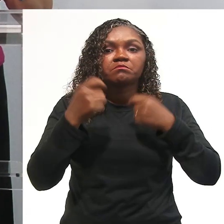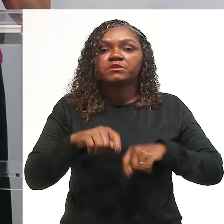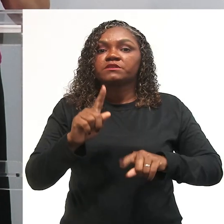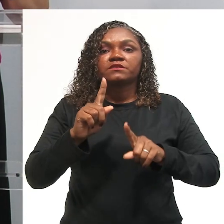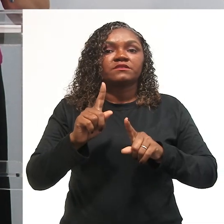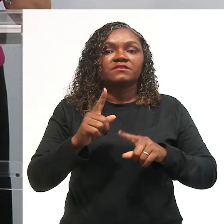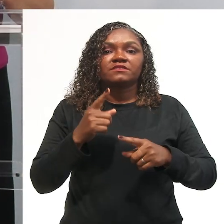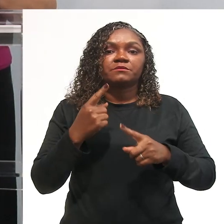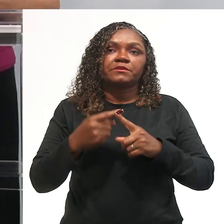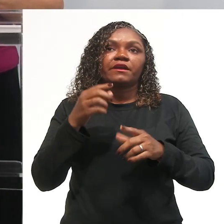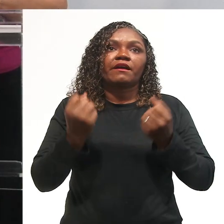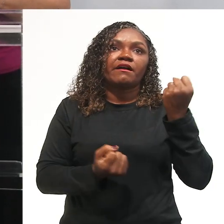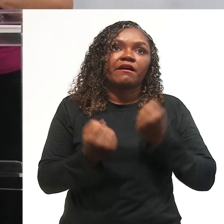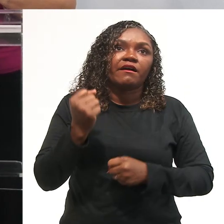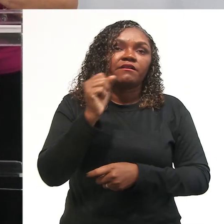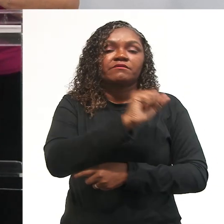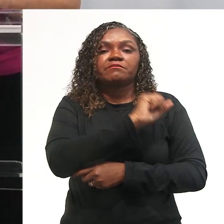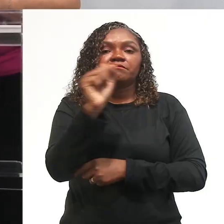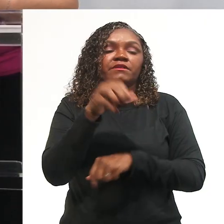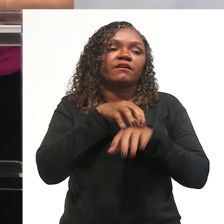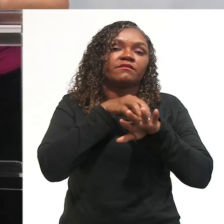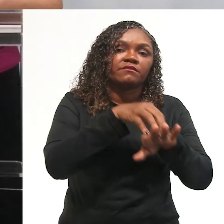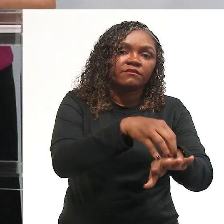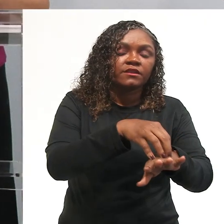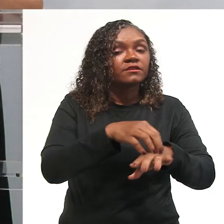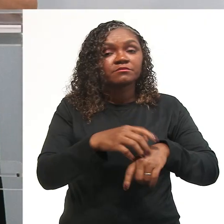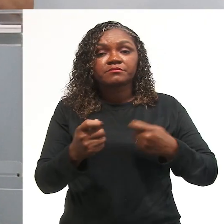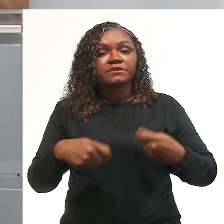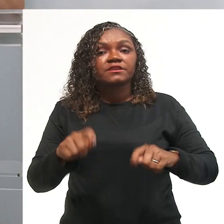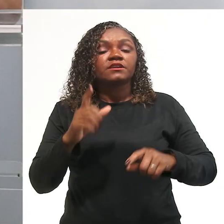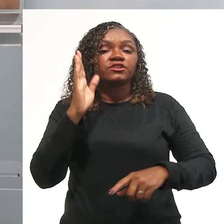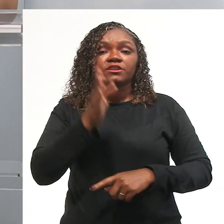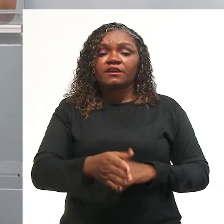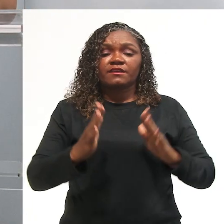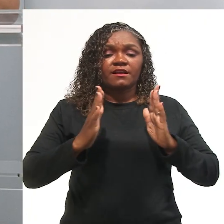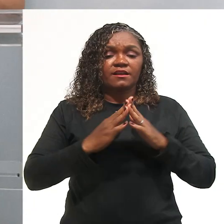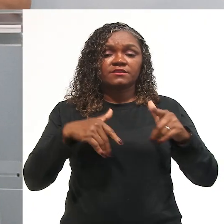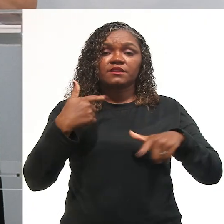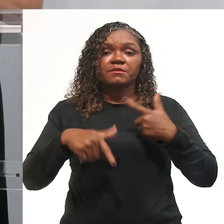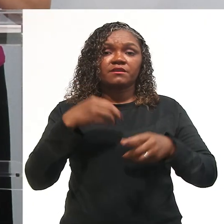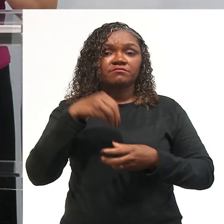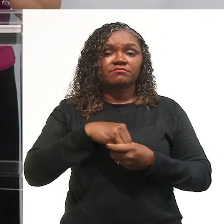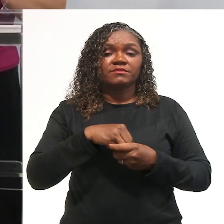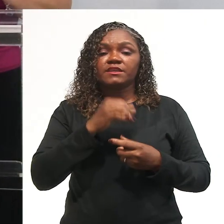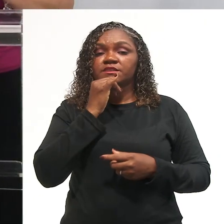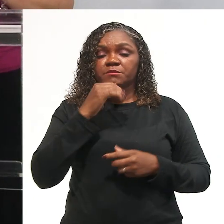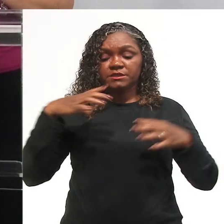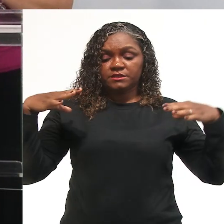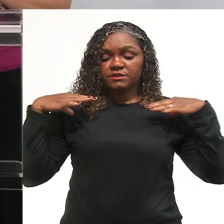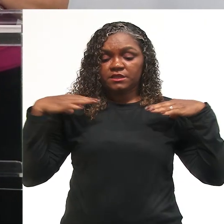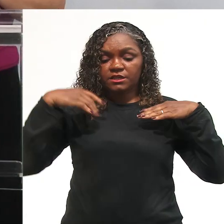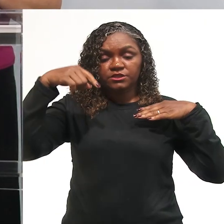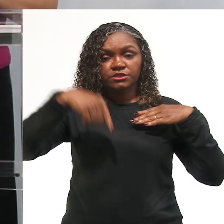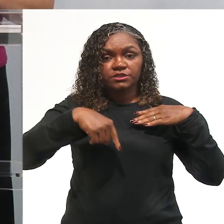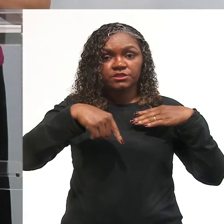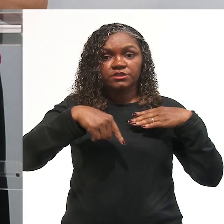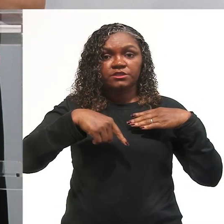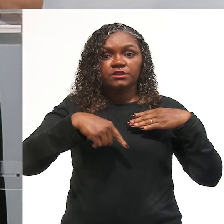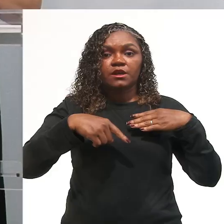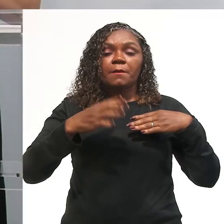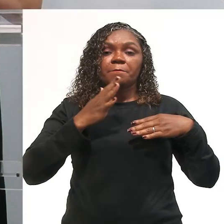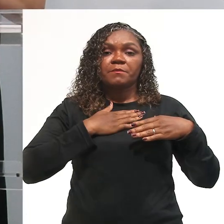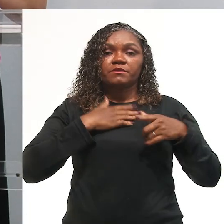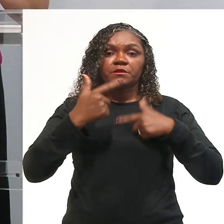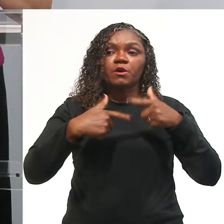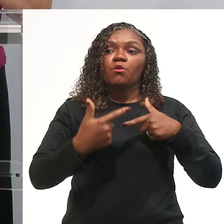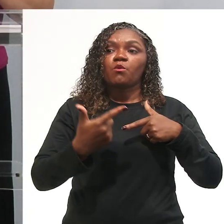deslocar de carro para uma empresa. Às vezes você pode até estar aqui numa cidade e trabalhar em outra cidade